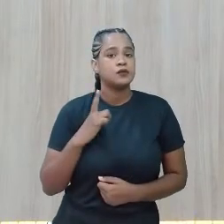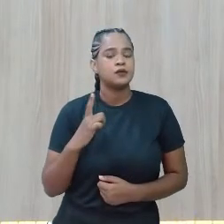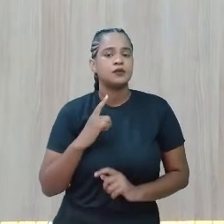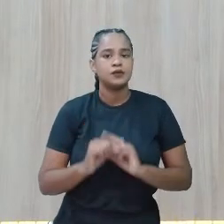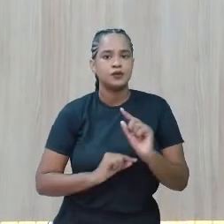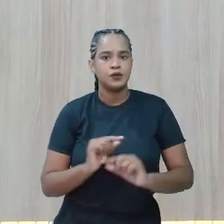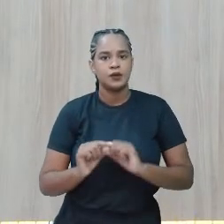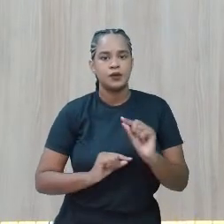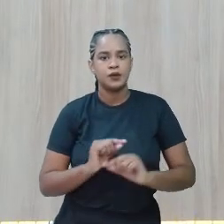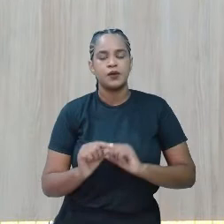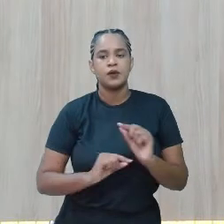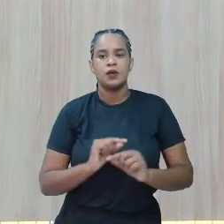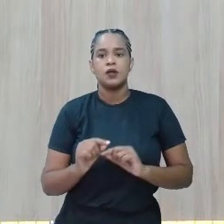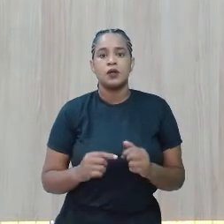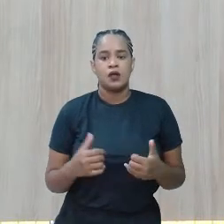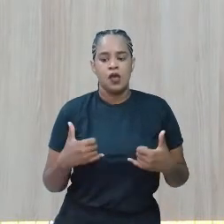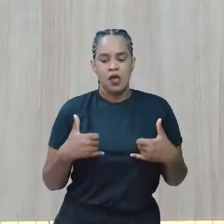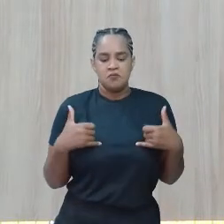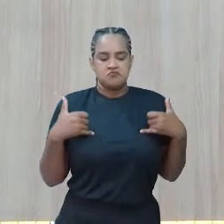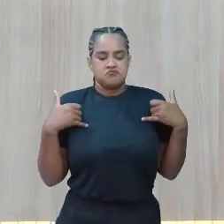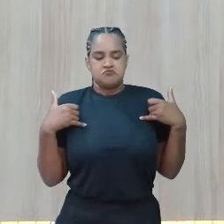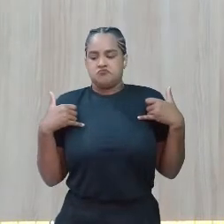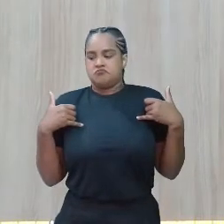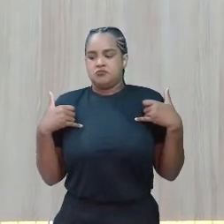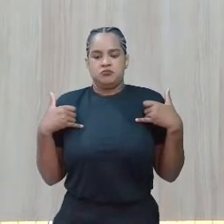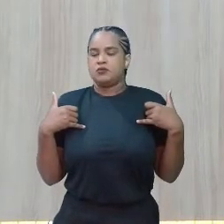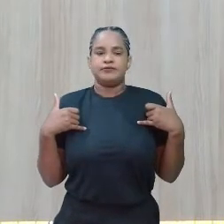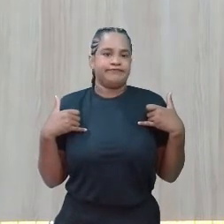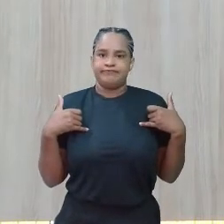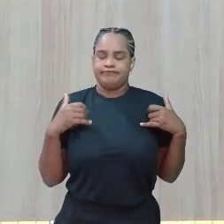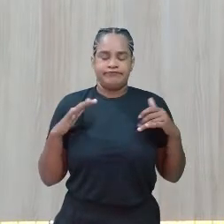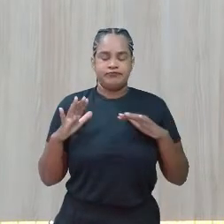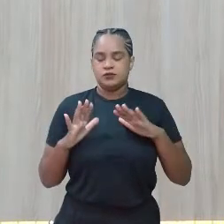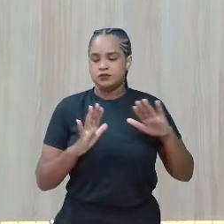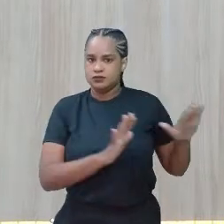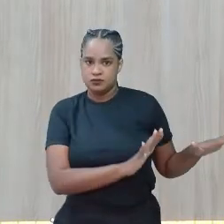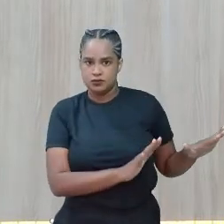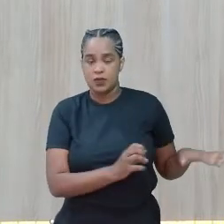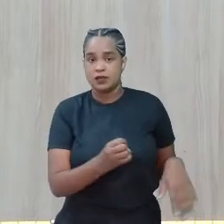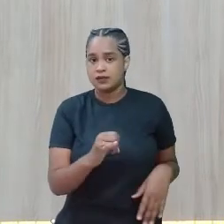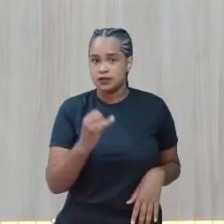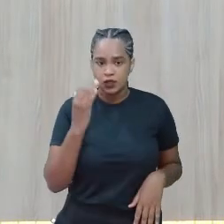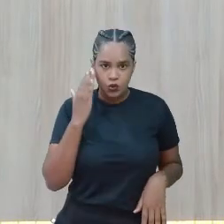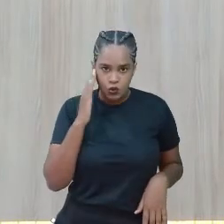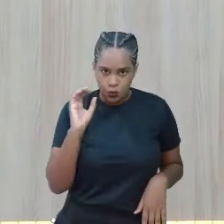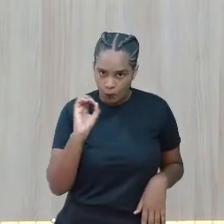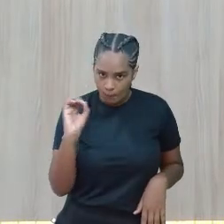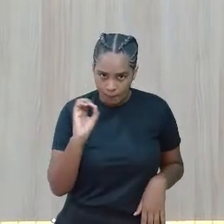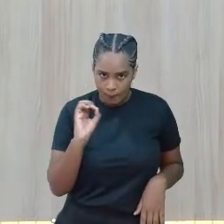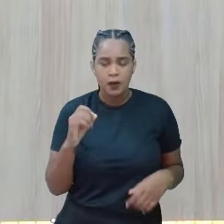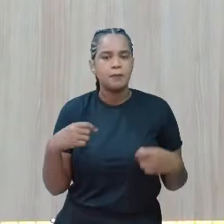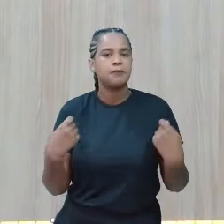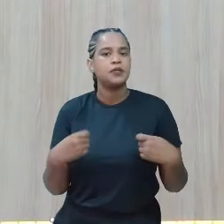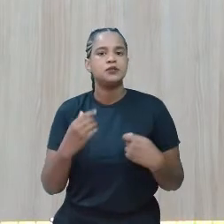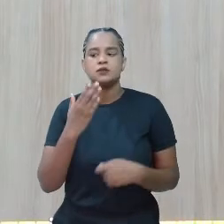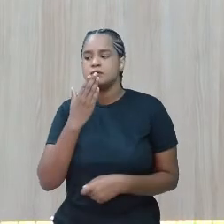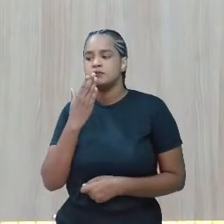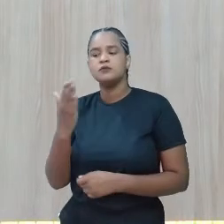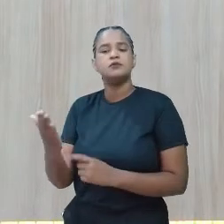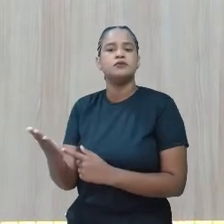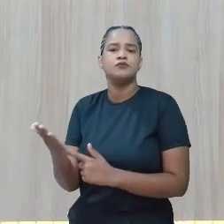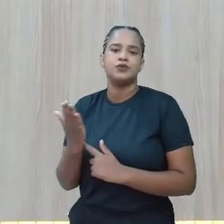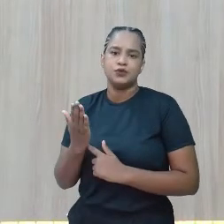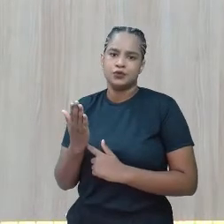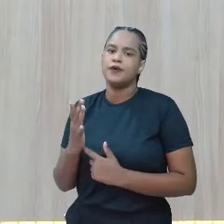chamada orgulho, que deve ser jogada na lata do lixo. Quando não sabemos de algo, temos que pedir ajuda mesmo,